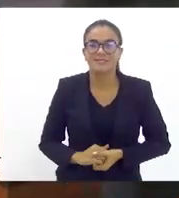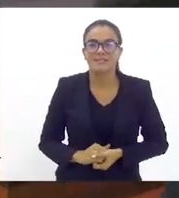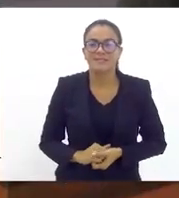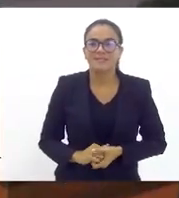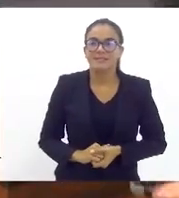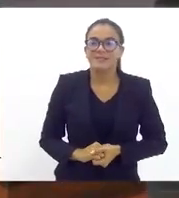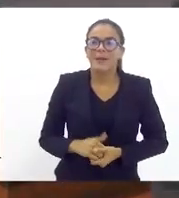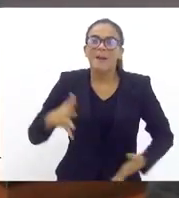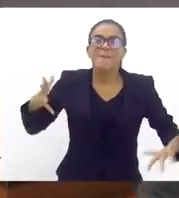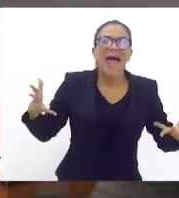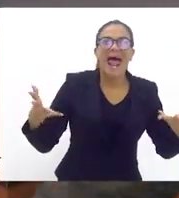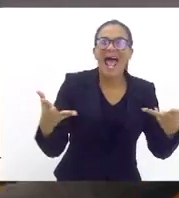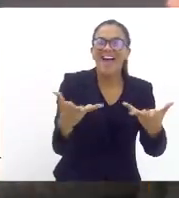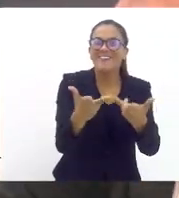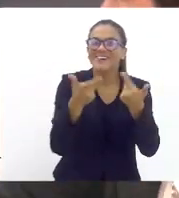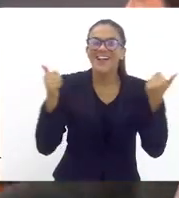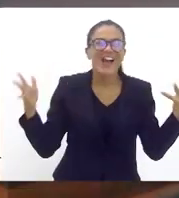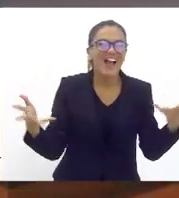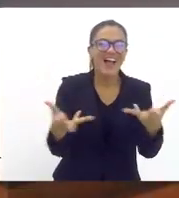Maravilhoso!